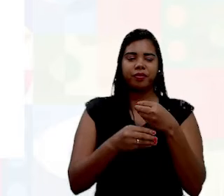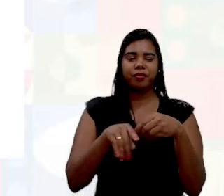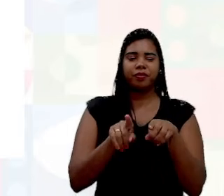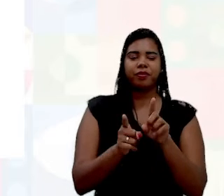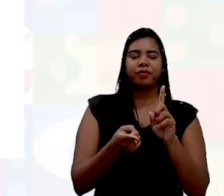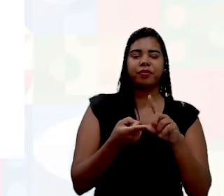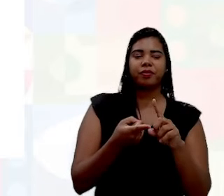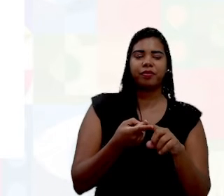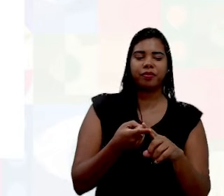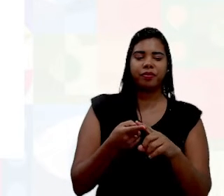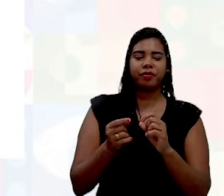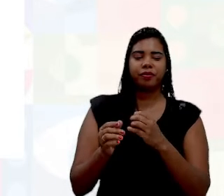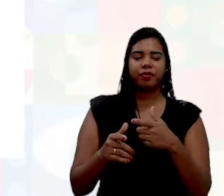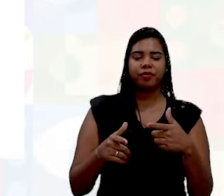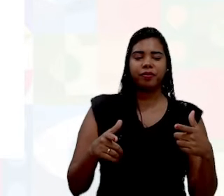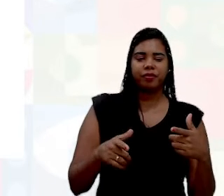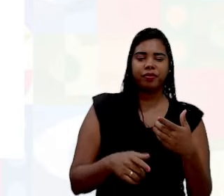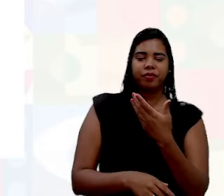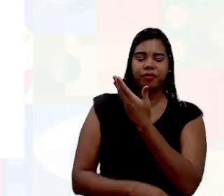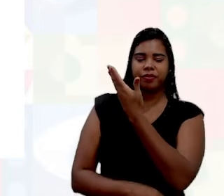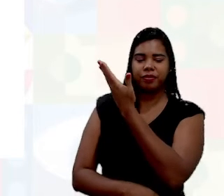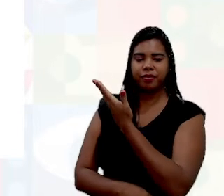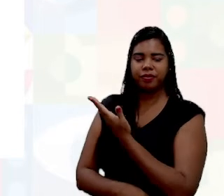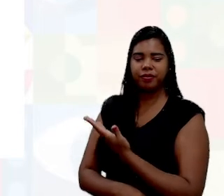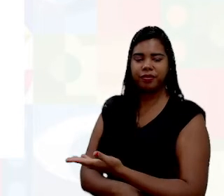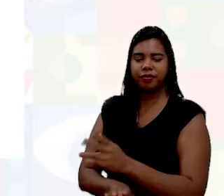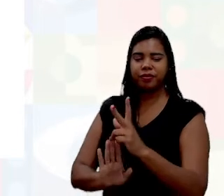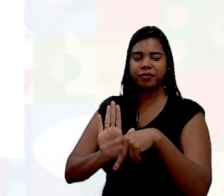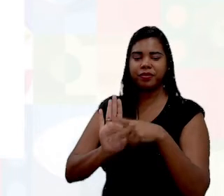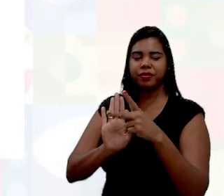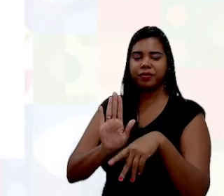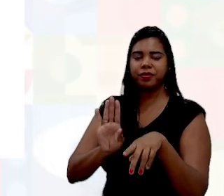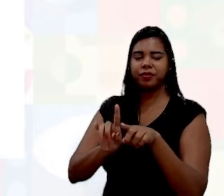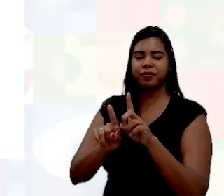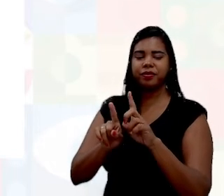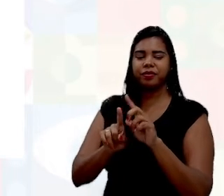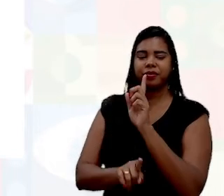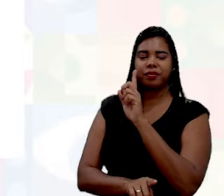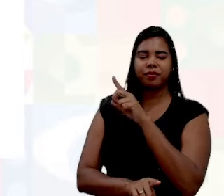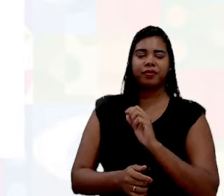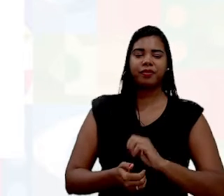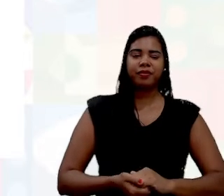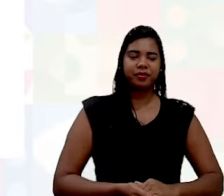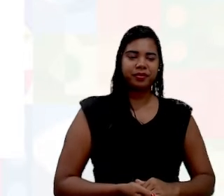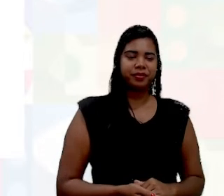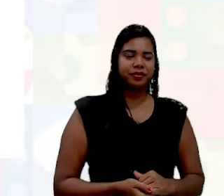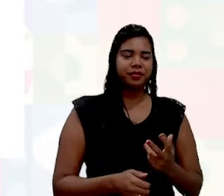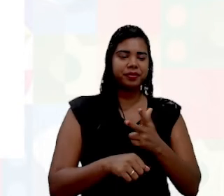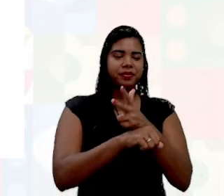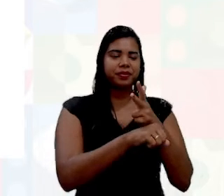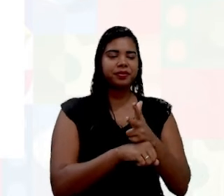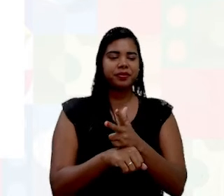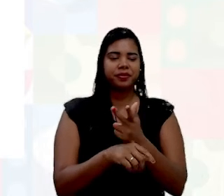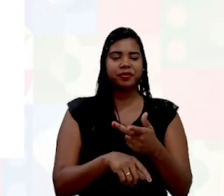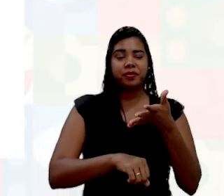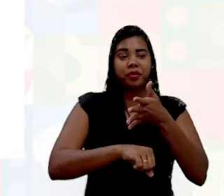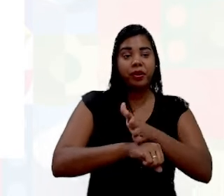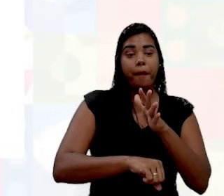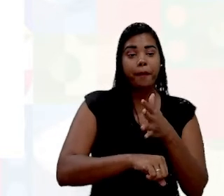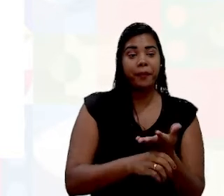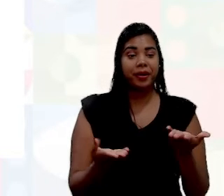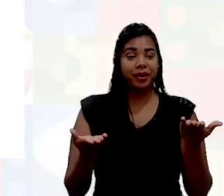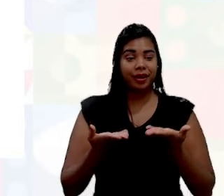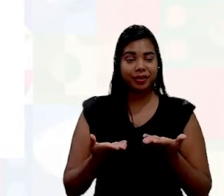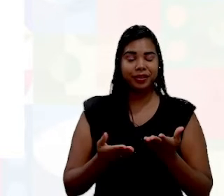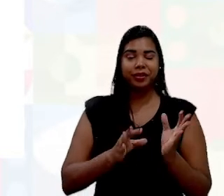o crescimento, né, desse projeto, né? Então nessa videoaula que preparamos a parte prática, a gente